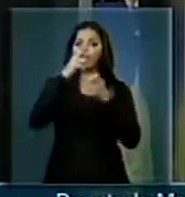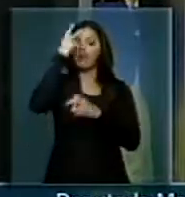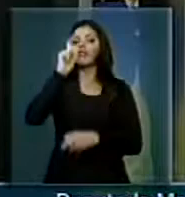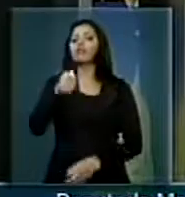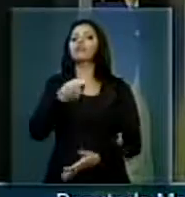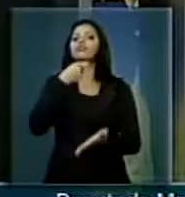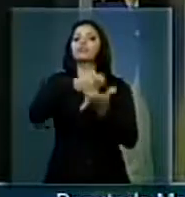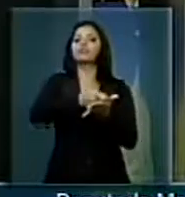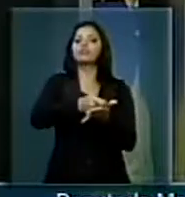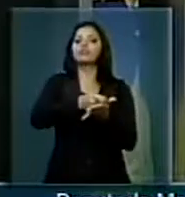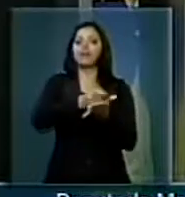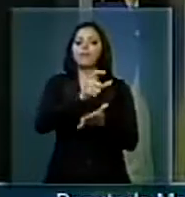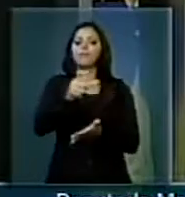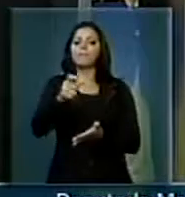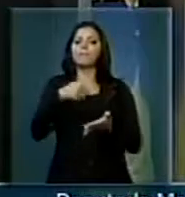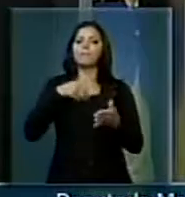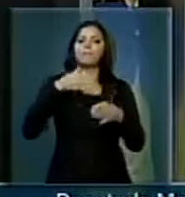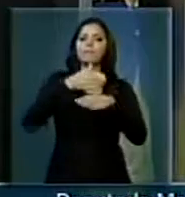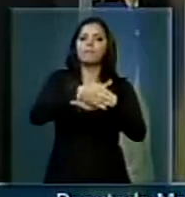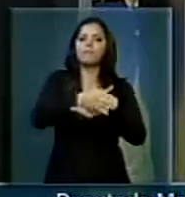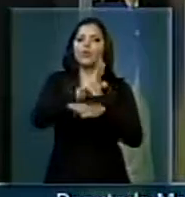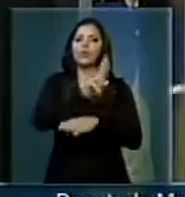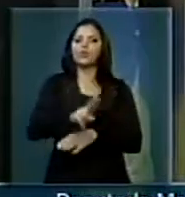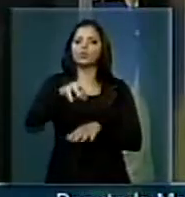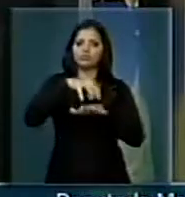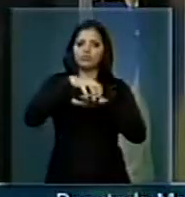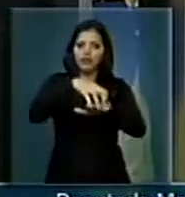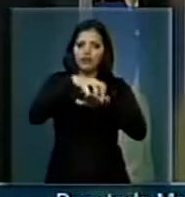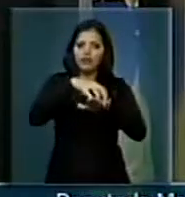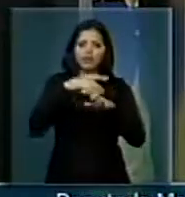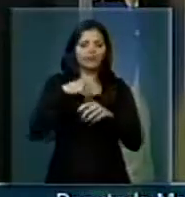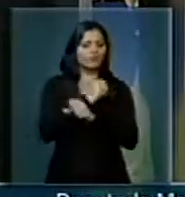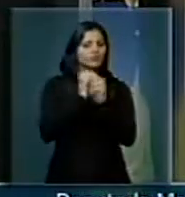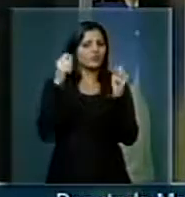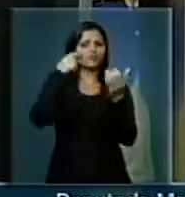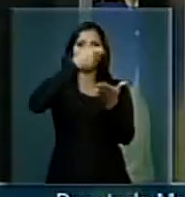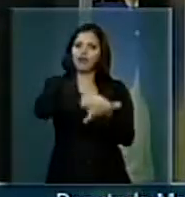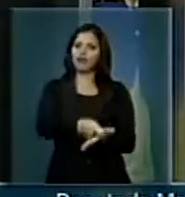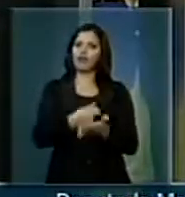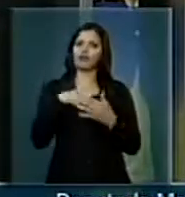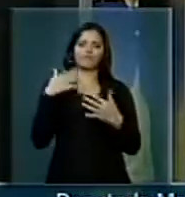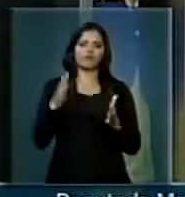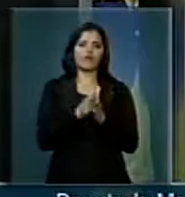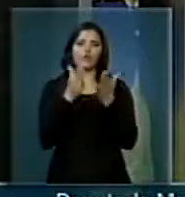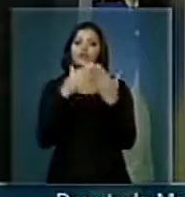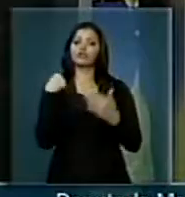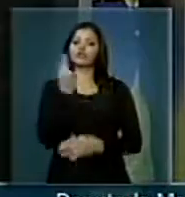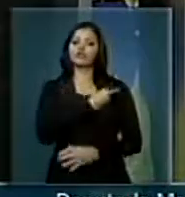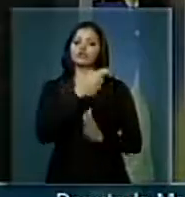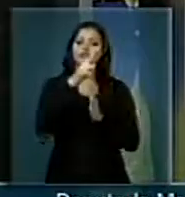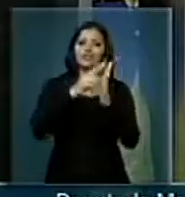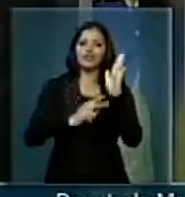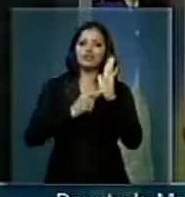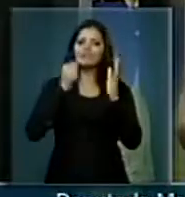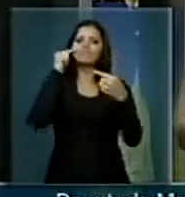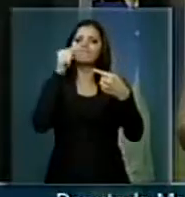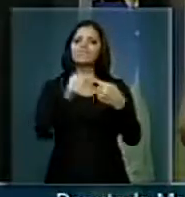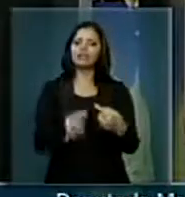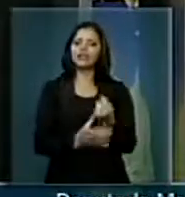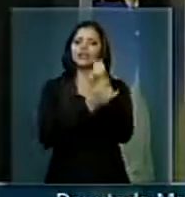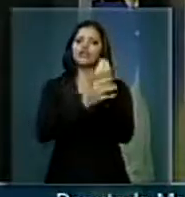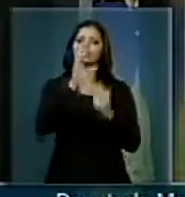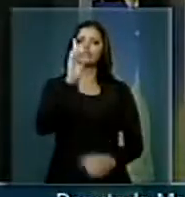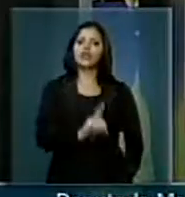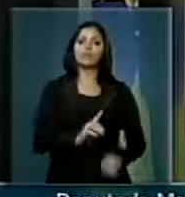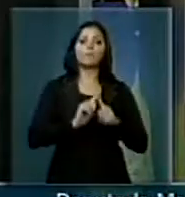paga a passagem o direito ao uso daqueles que não têm possibilidade. Então, nós conseguimos chegar a uma redação que garante o direito, mas